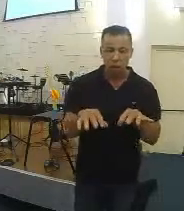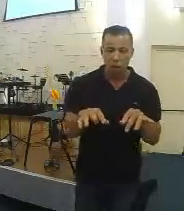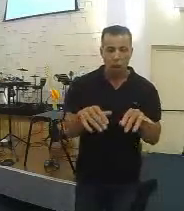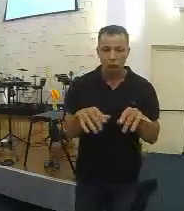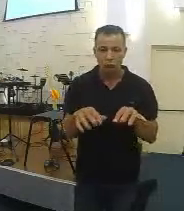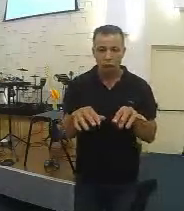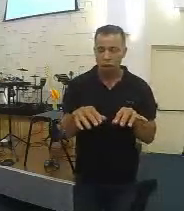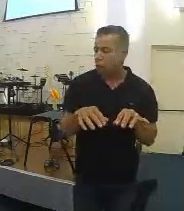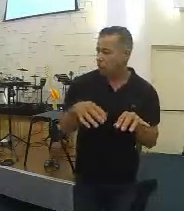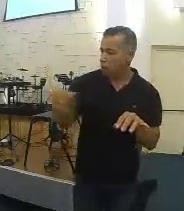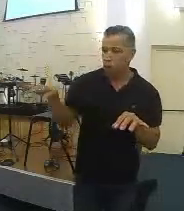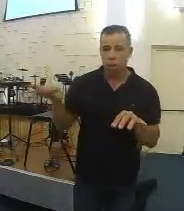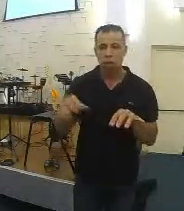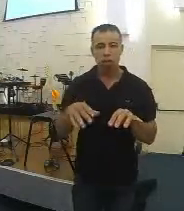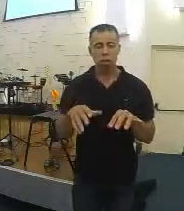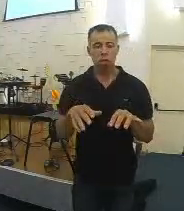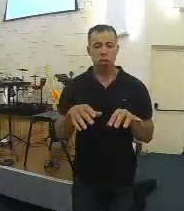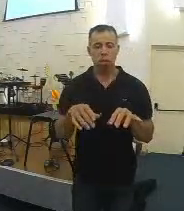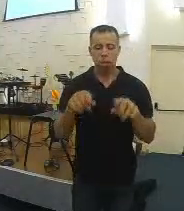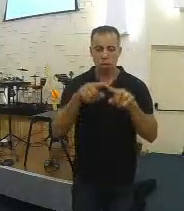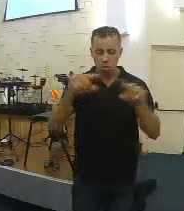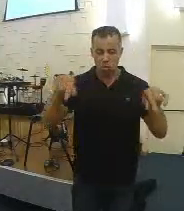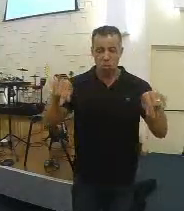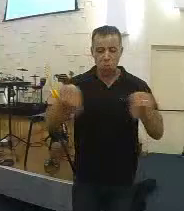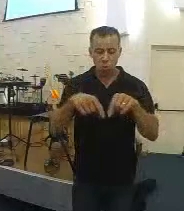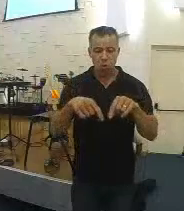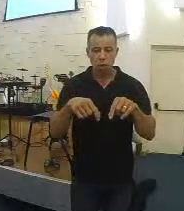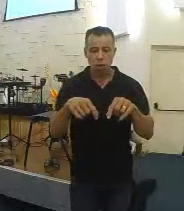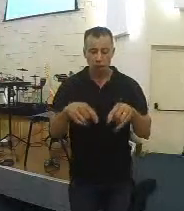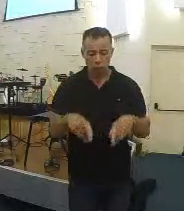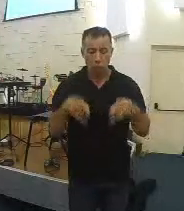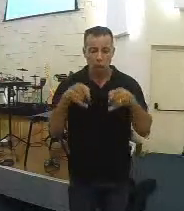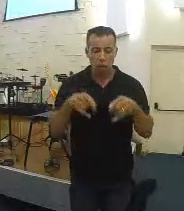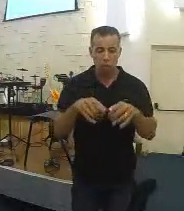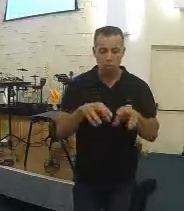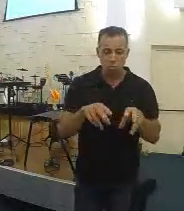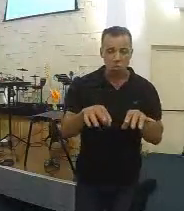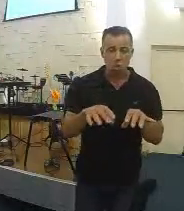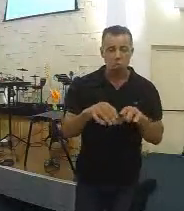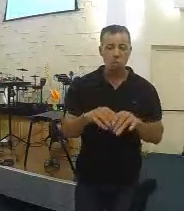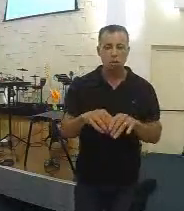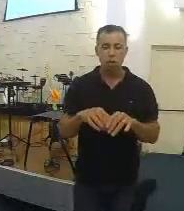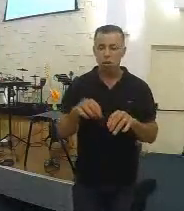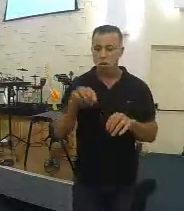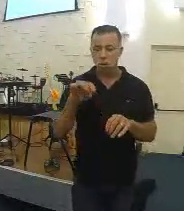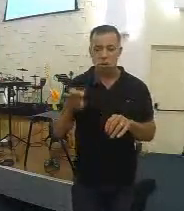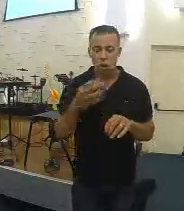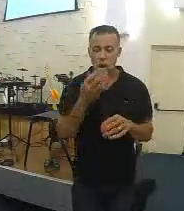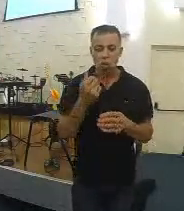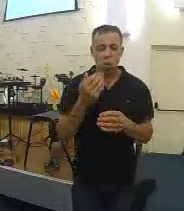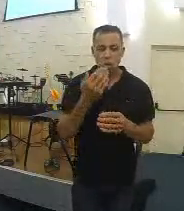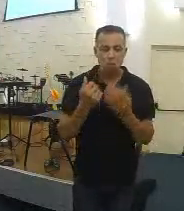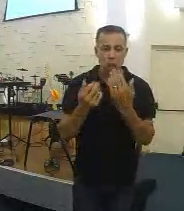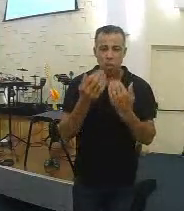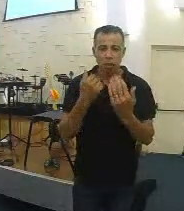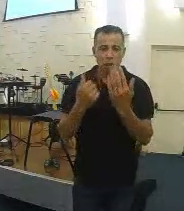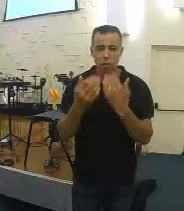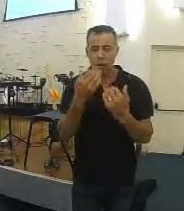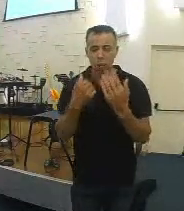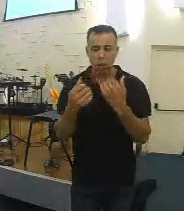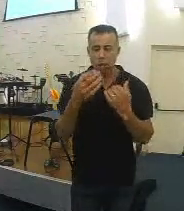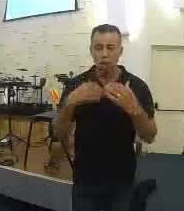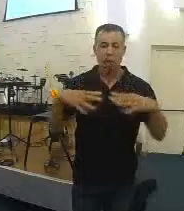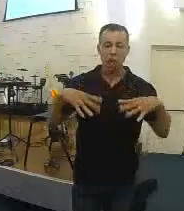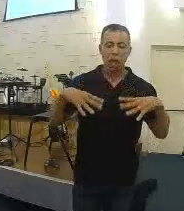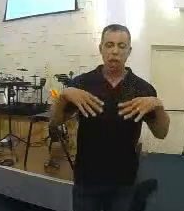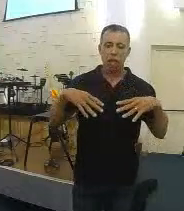para passar os dias num quarto de onde saía para pegar sua ração, que consumia inclusive no quarto. E a justiça